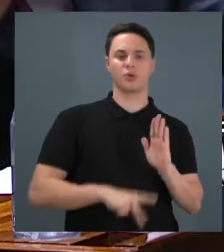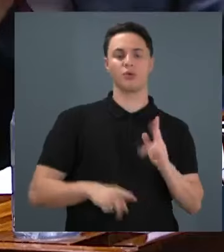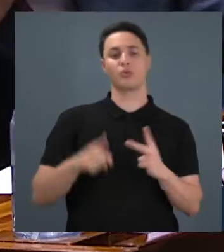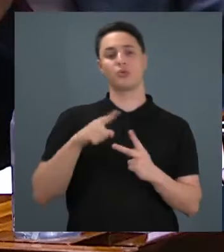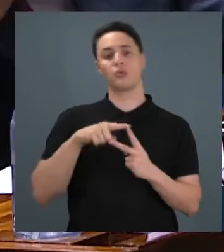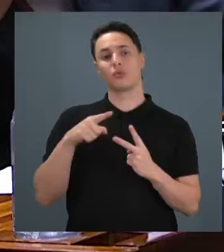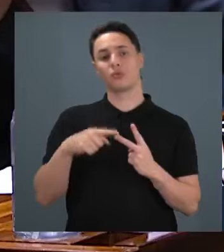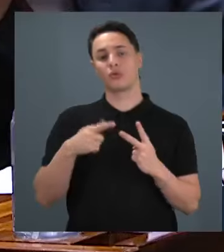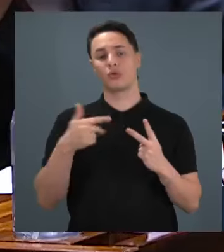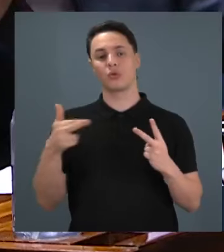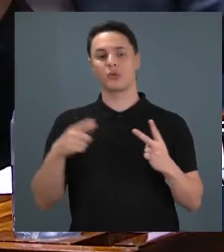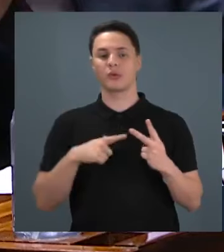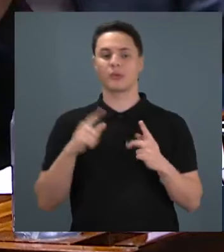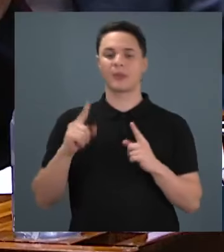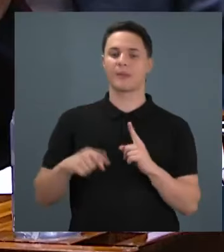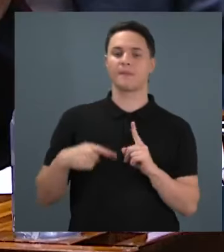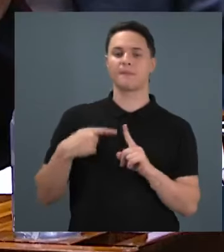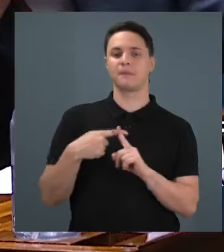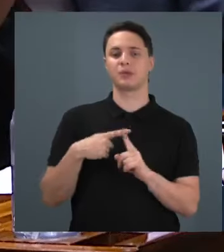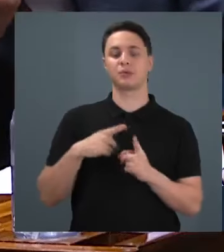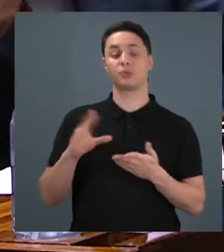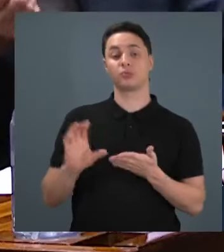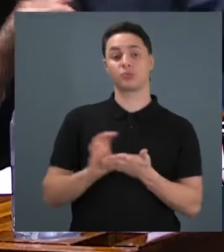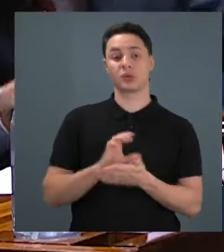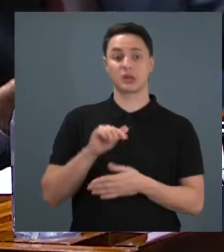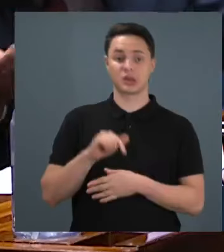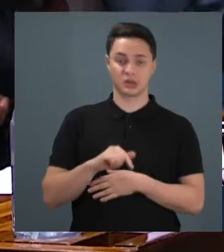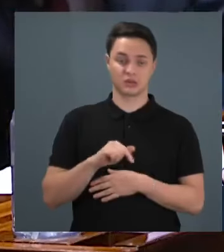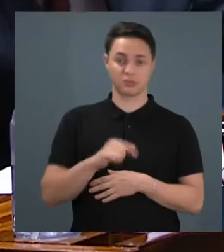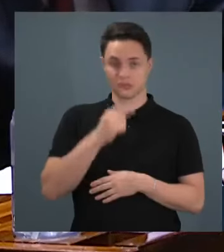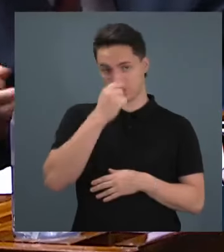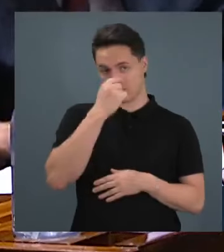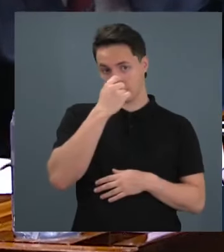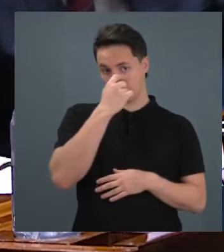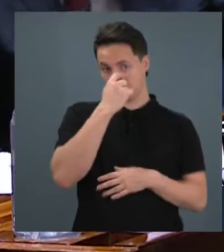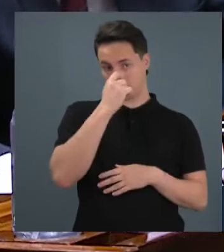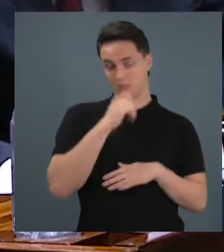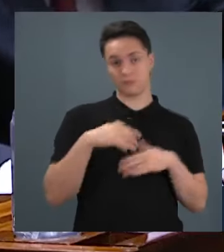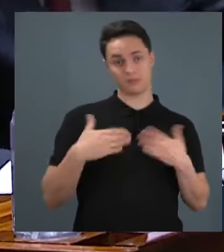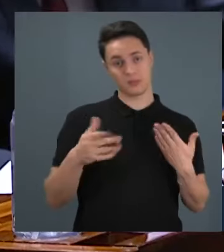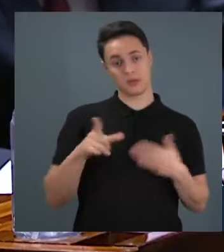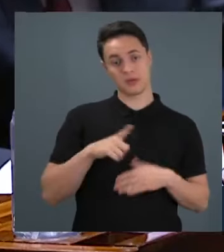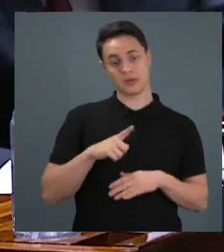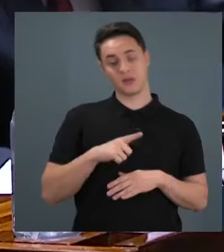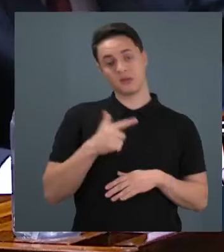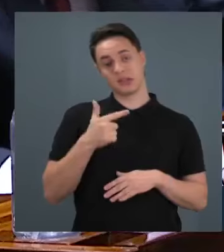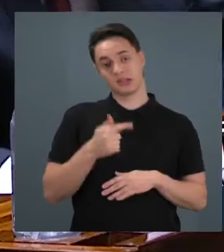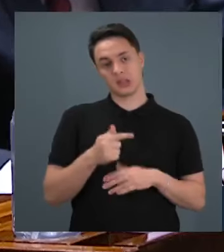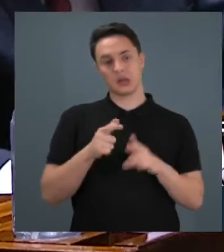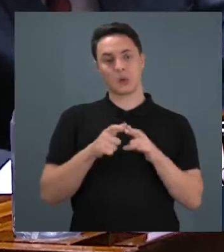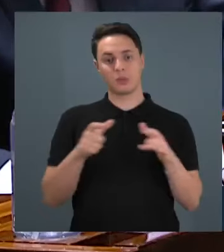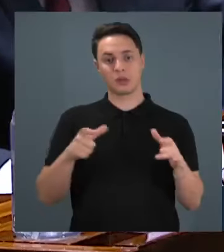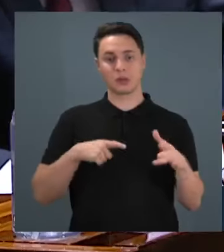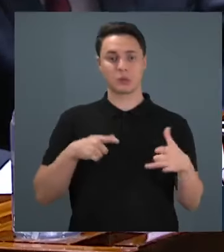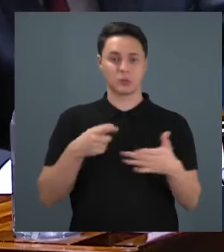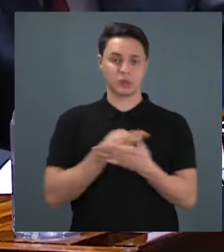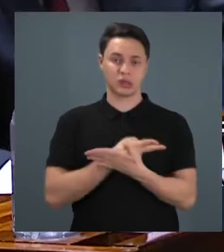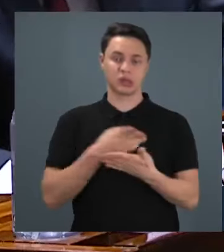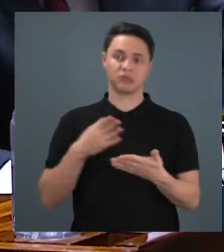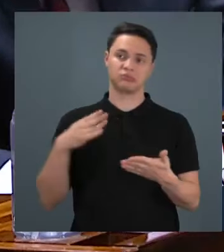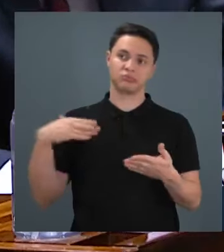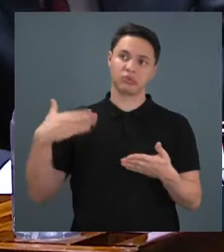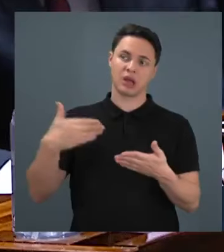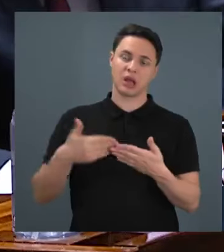projetos de aumento de tributos a essa casa. Mais 2. Não basta os 27 aumentos que já aconteceram, não. Vamos chegar até o final do